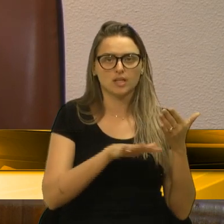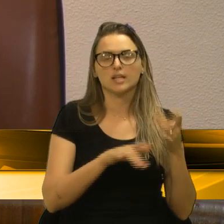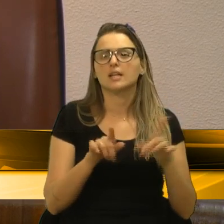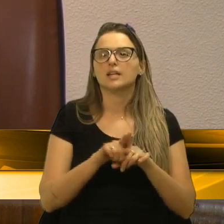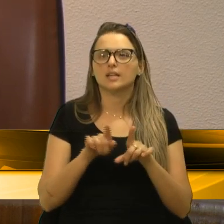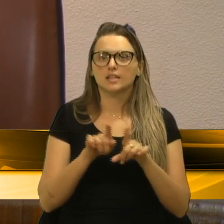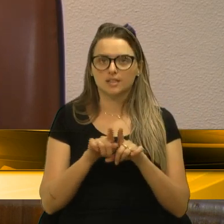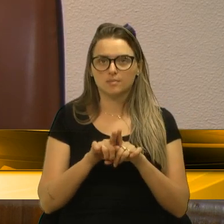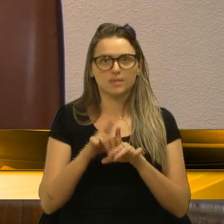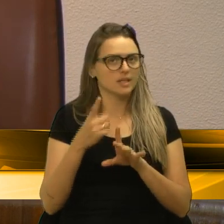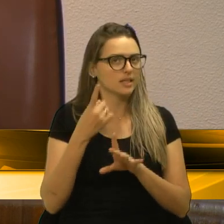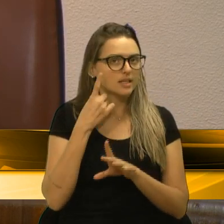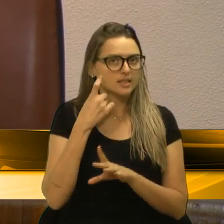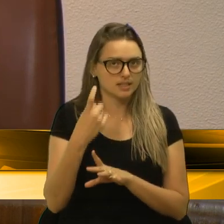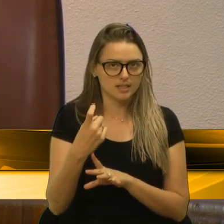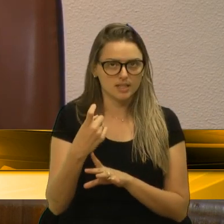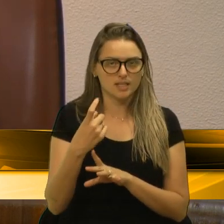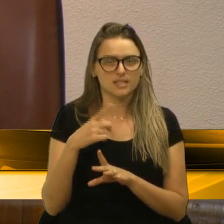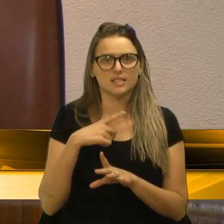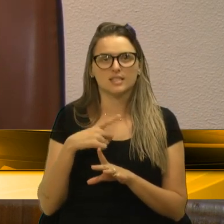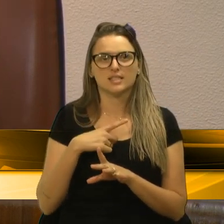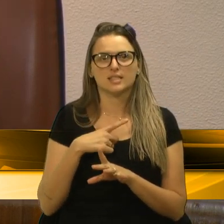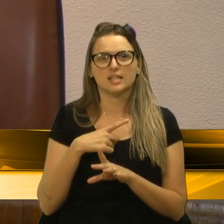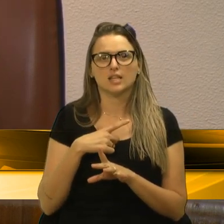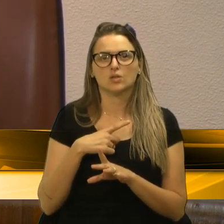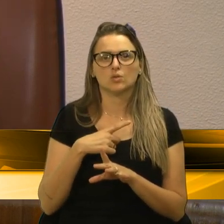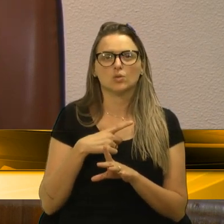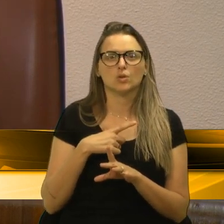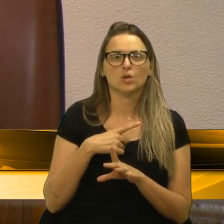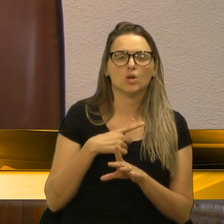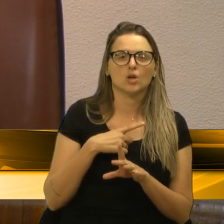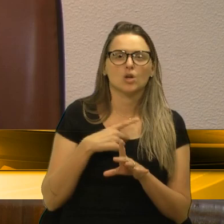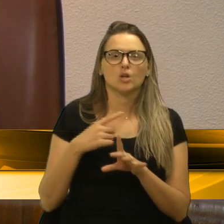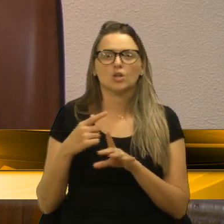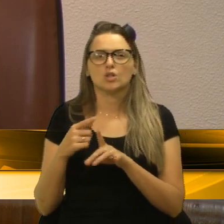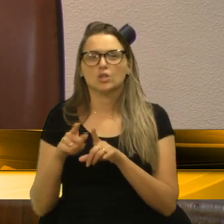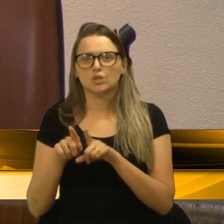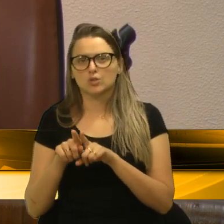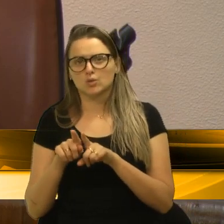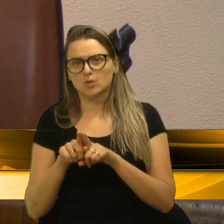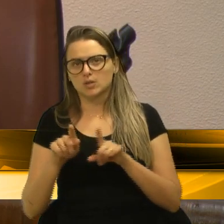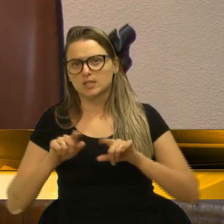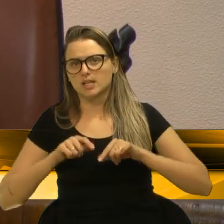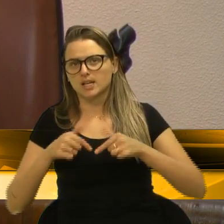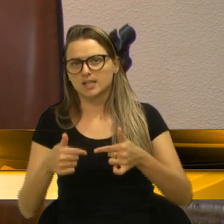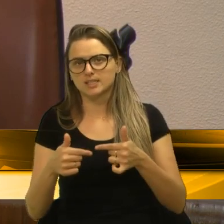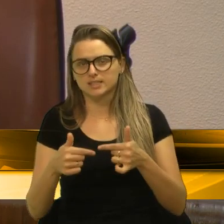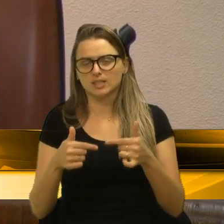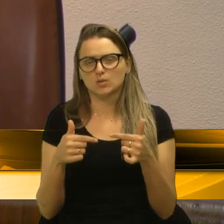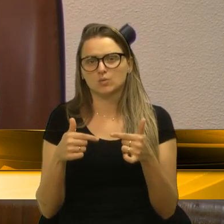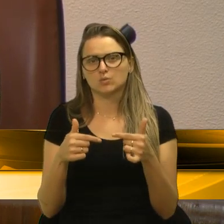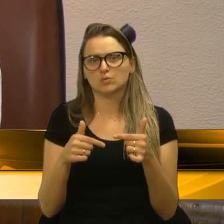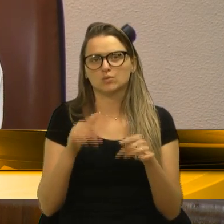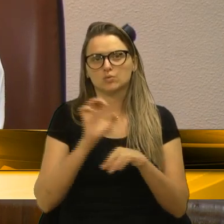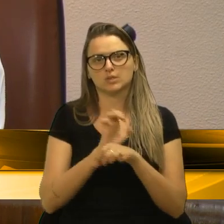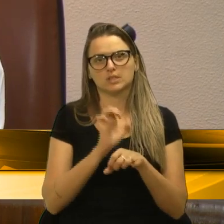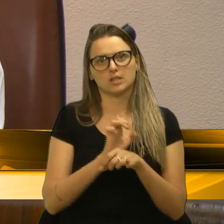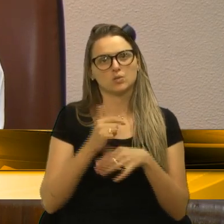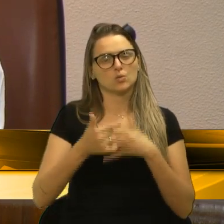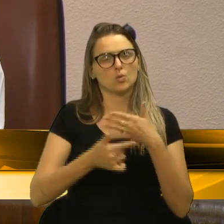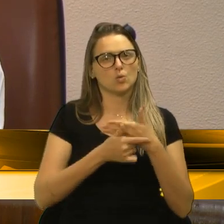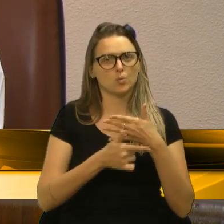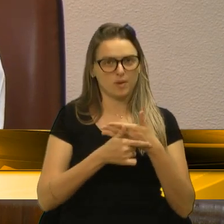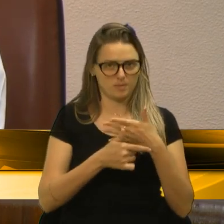público, capaz de parametrizar a ação do Estado. Seu papel no sistema estatal